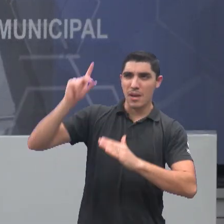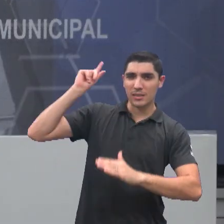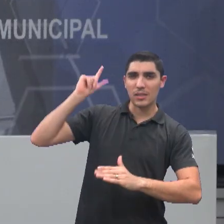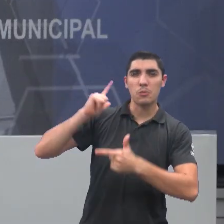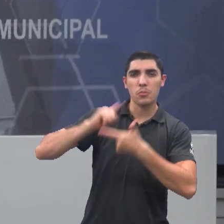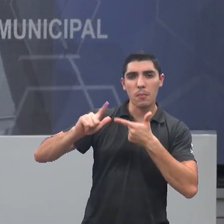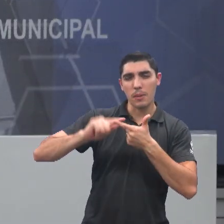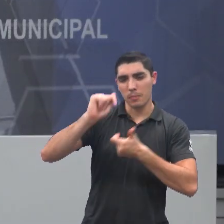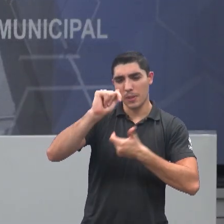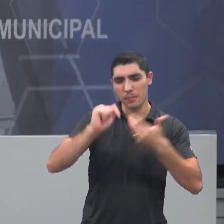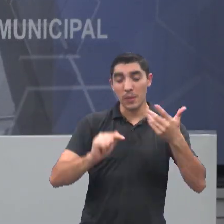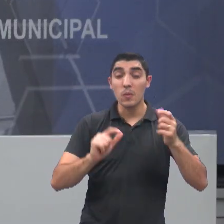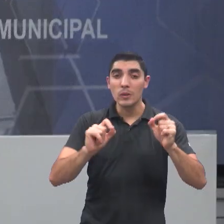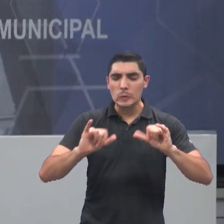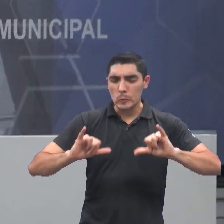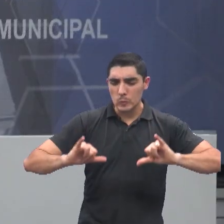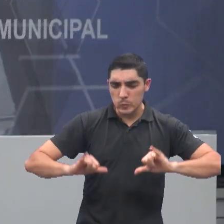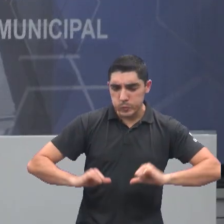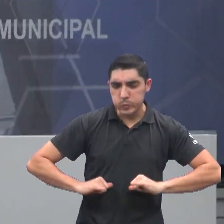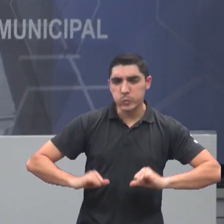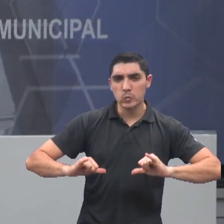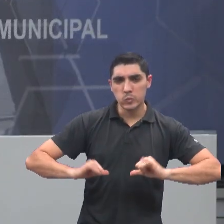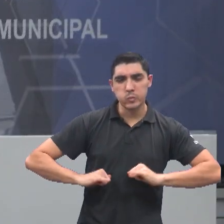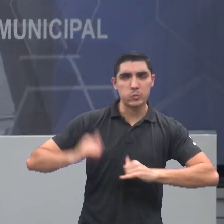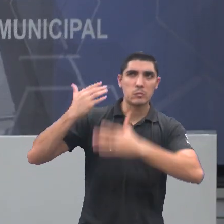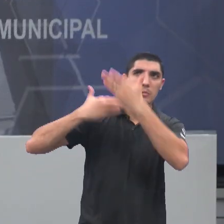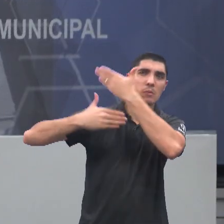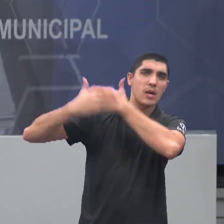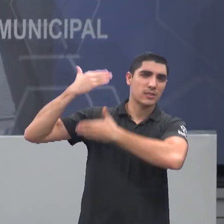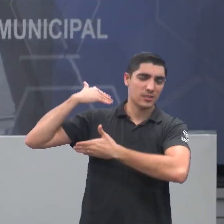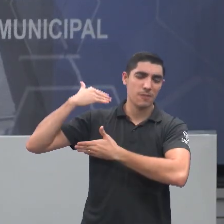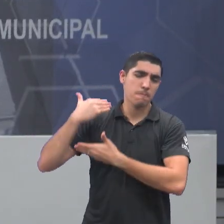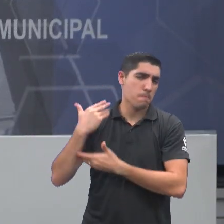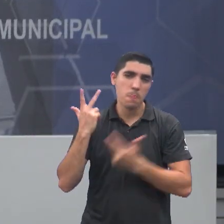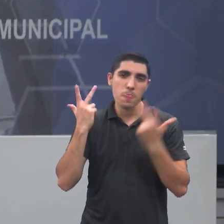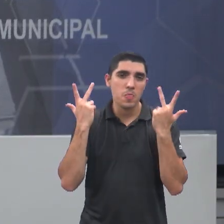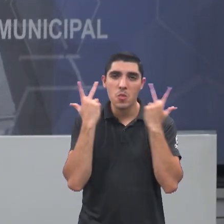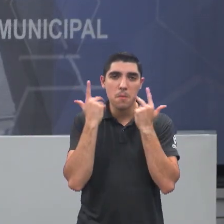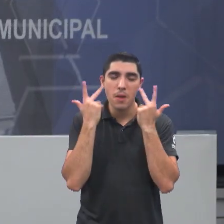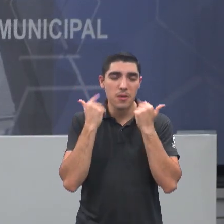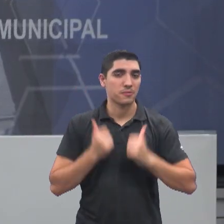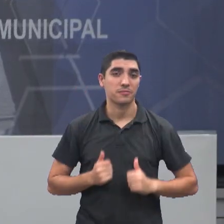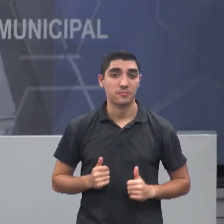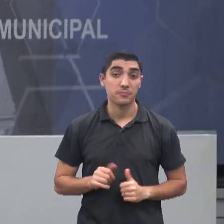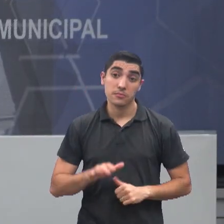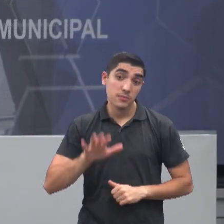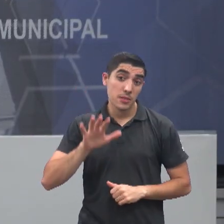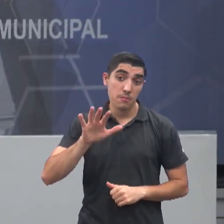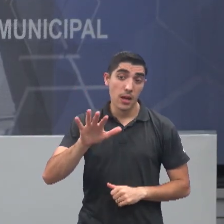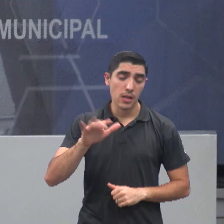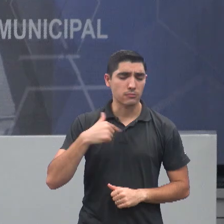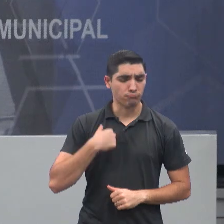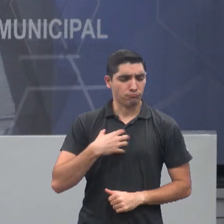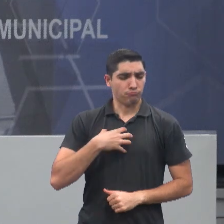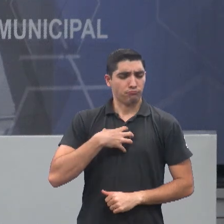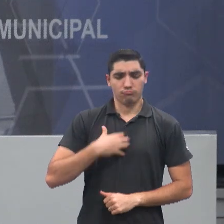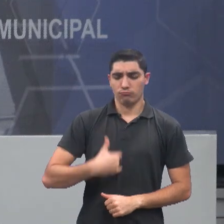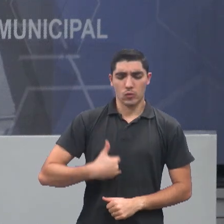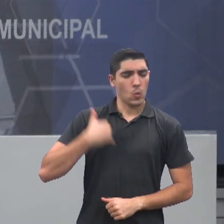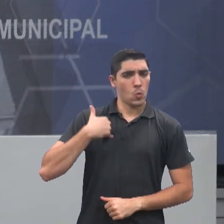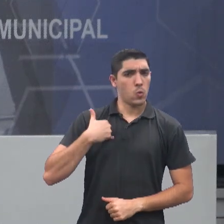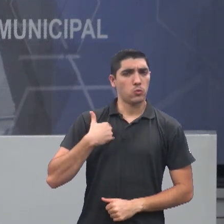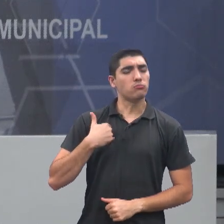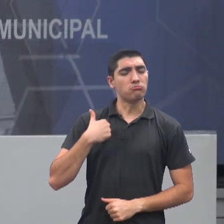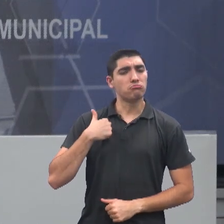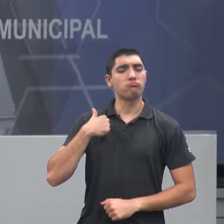das caneladas ao longo do trajeto. Mas sempre com muito orgulho, com a cabeça erguida de quem